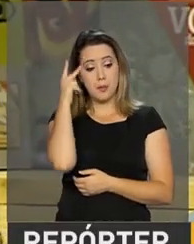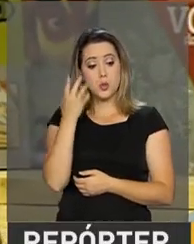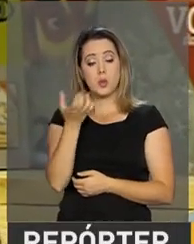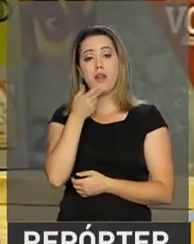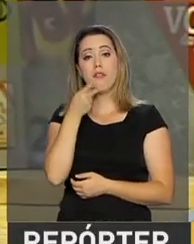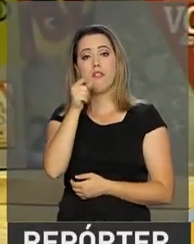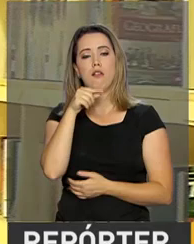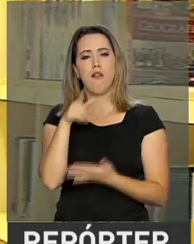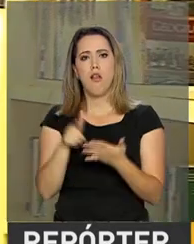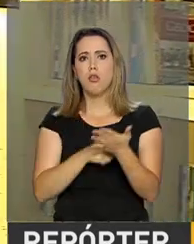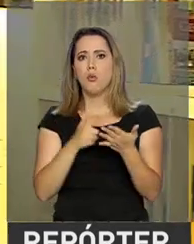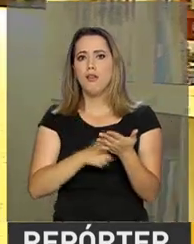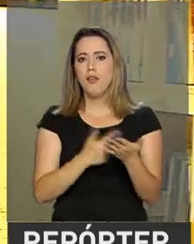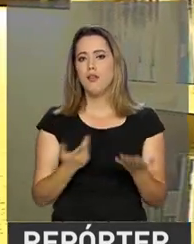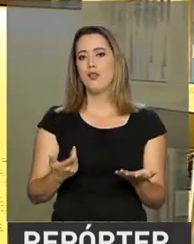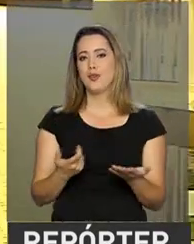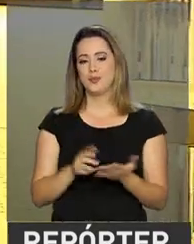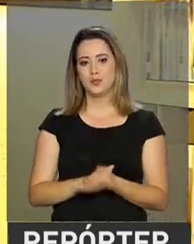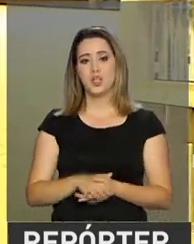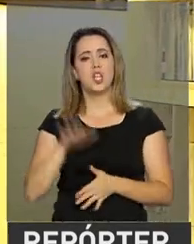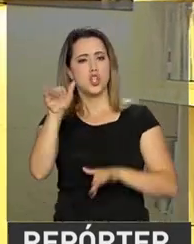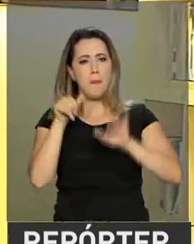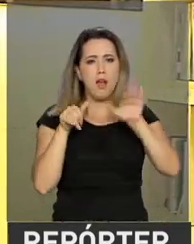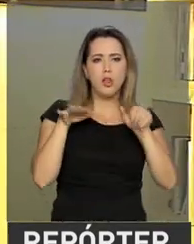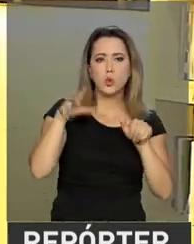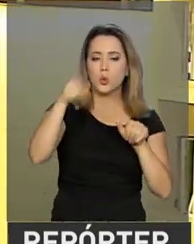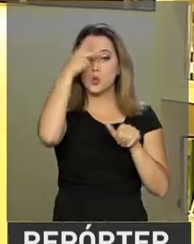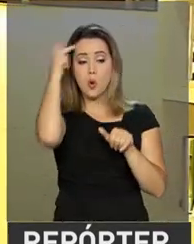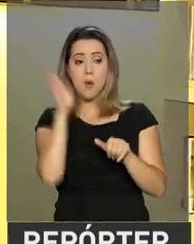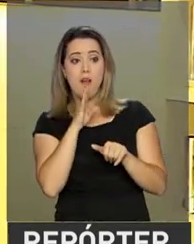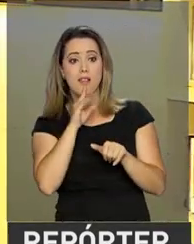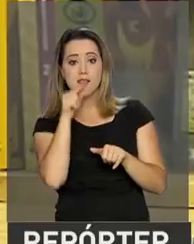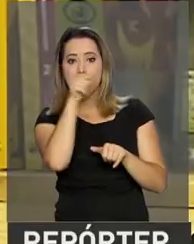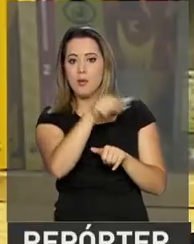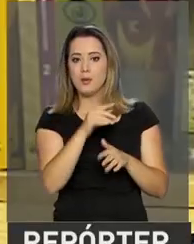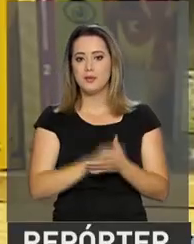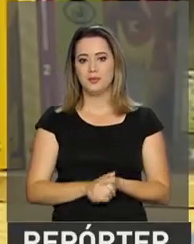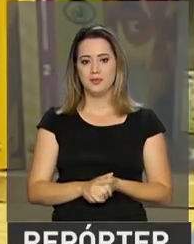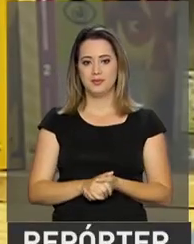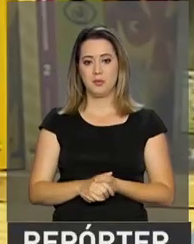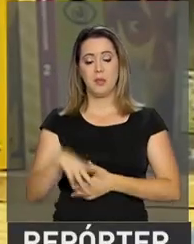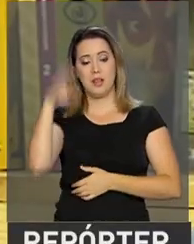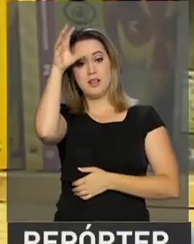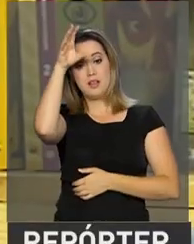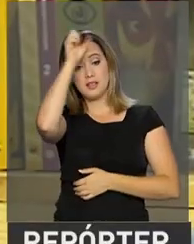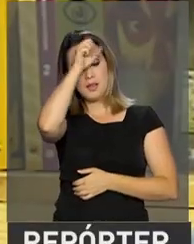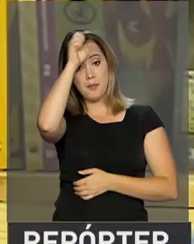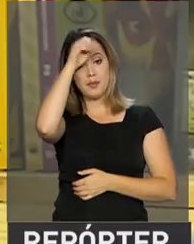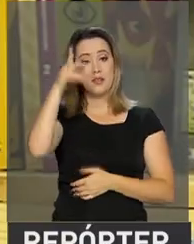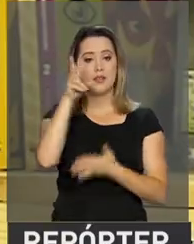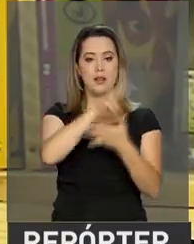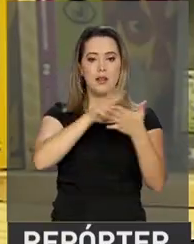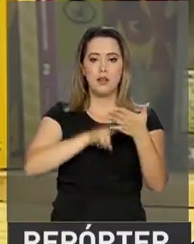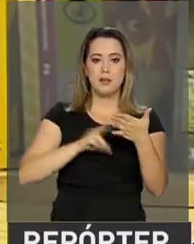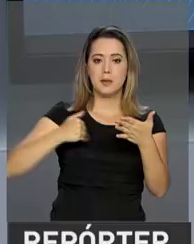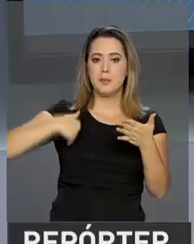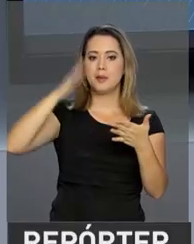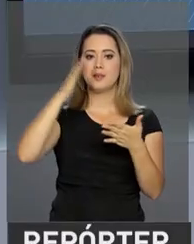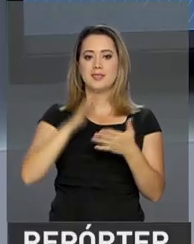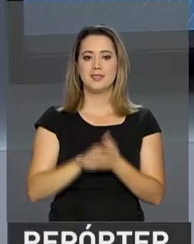dizer nos livros dele. E já quer chamar todo mundo para conhecer o estande. Eles aprenderiam a ler mais e se interessariam